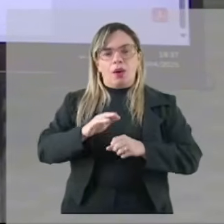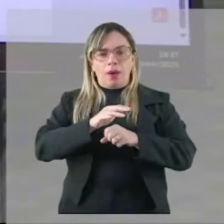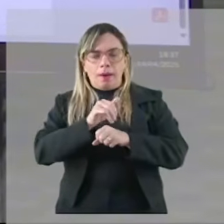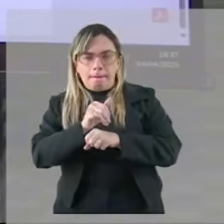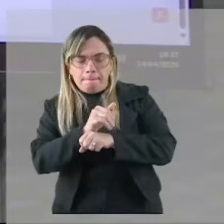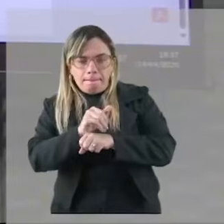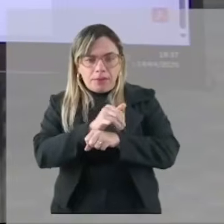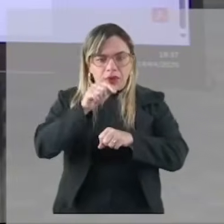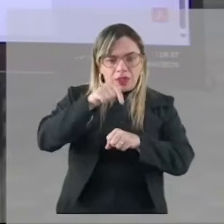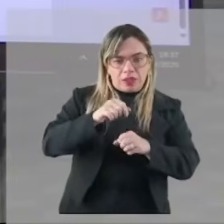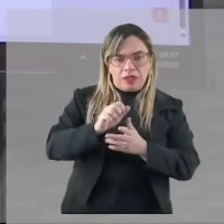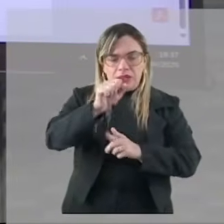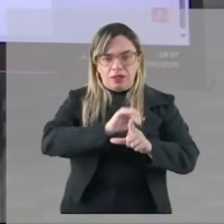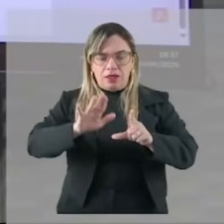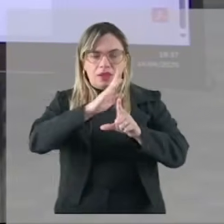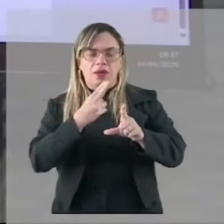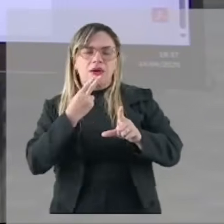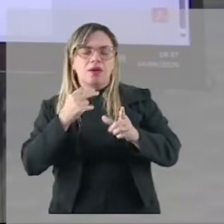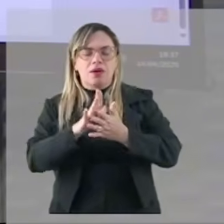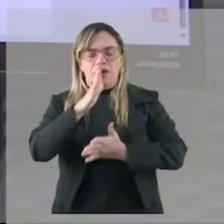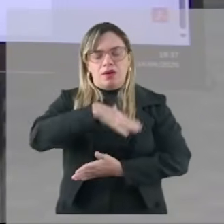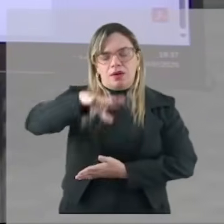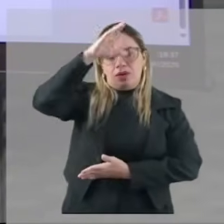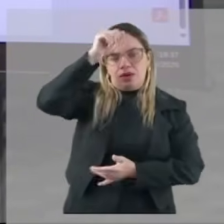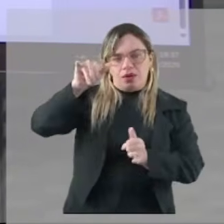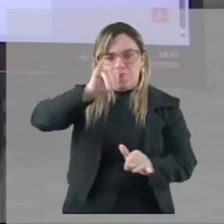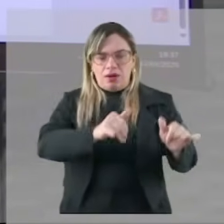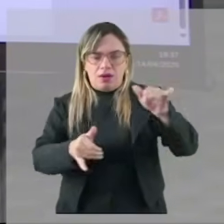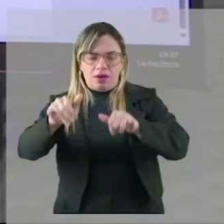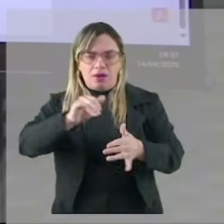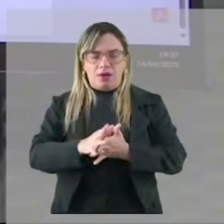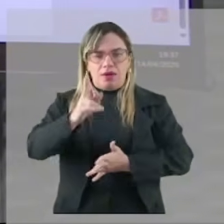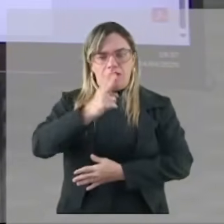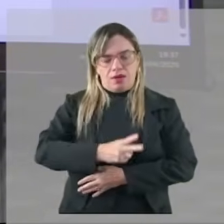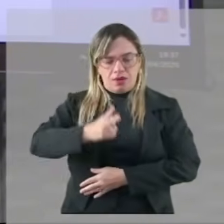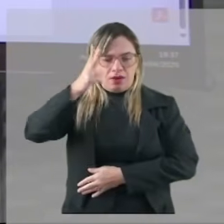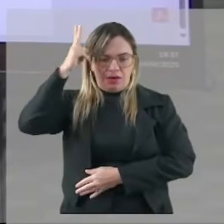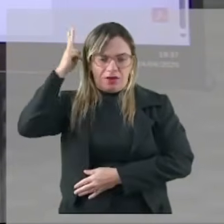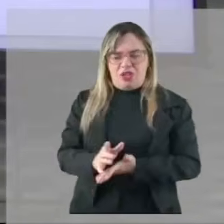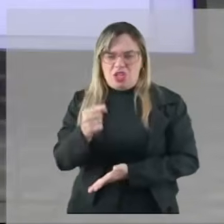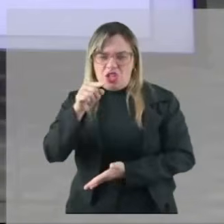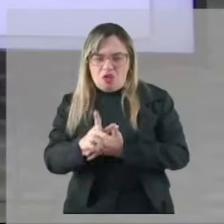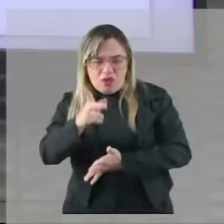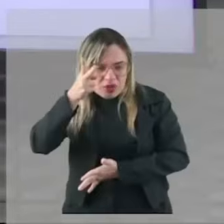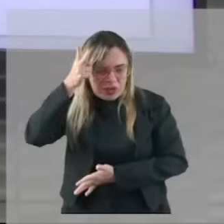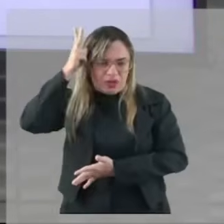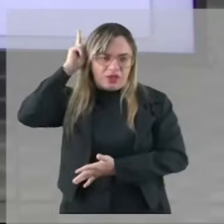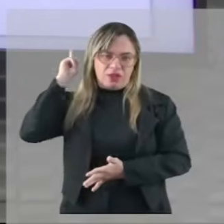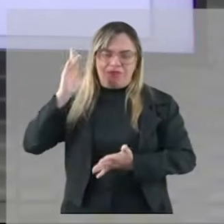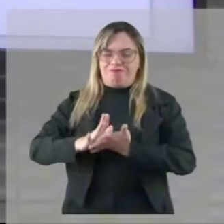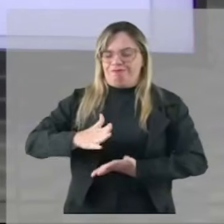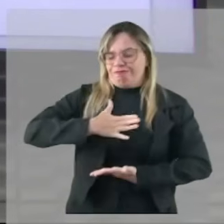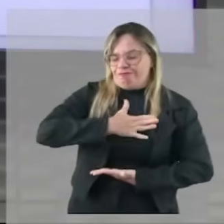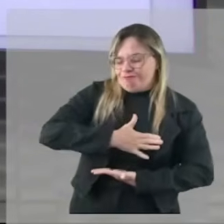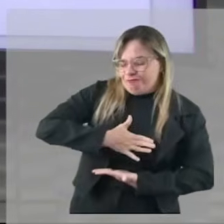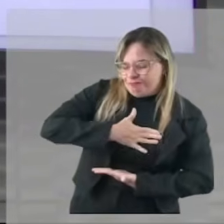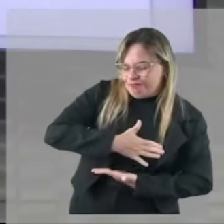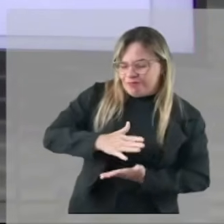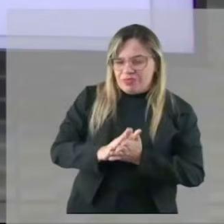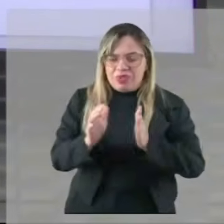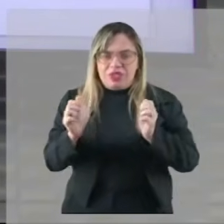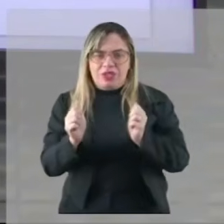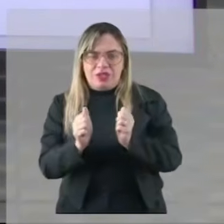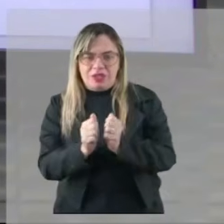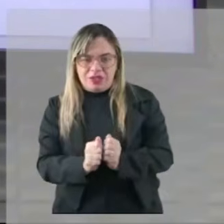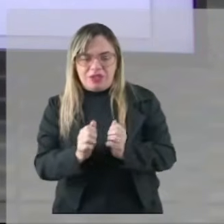nosso convidado a aprender um pouquinho mais de Química e ir para o seu vestibular mais preparado. Então, satisfação tê-lo aqui,